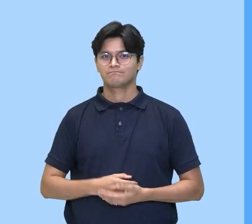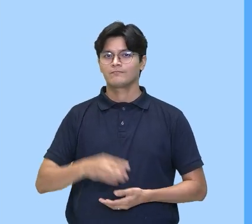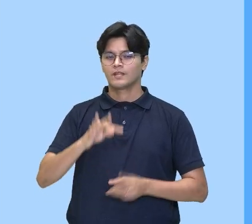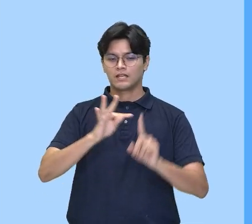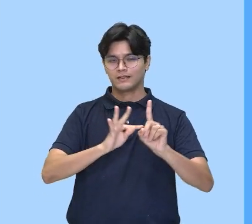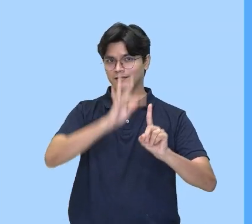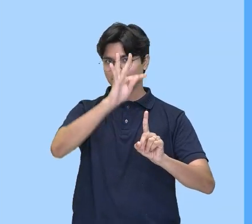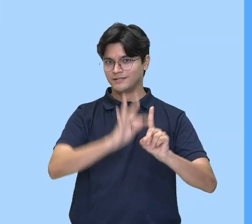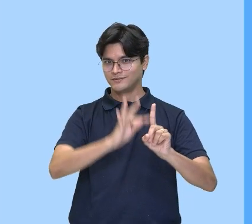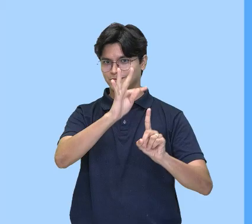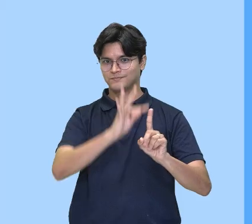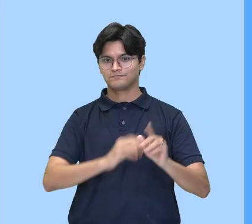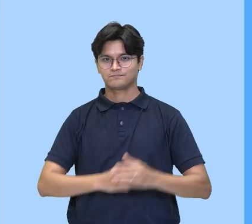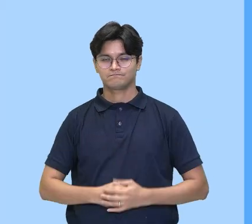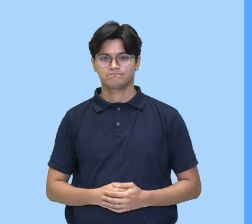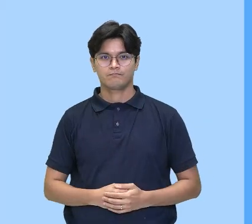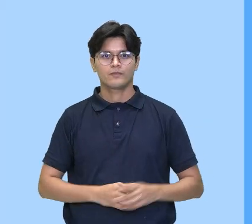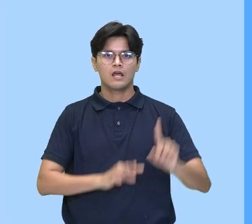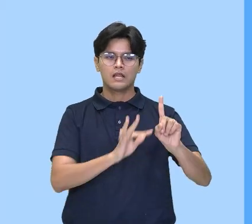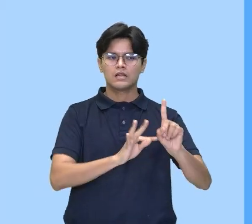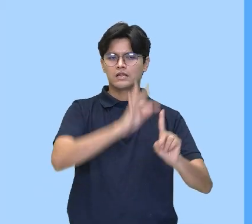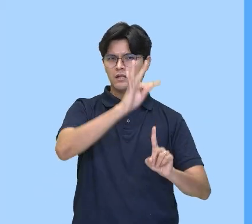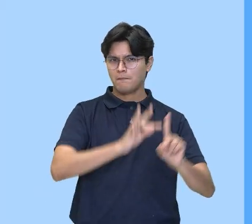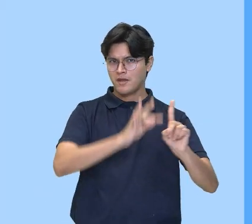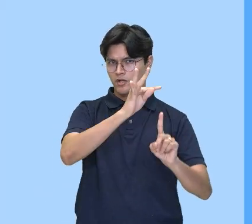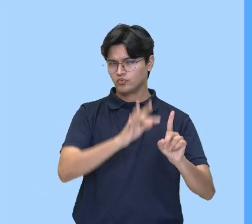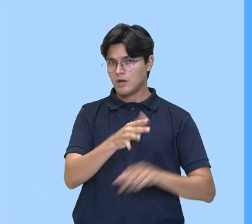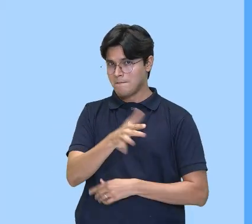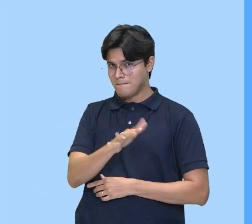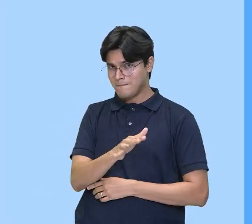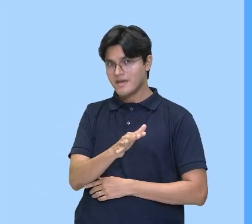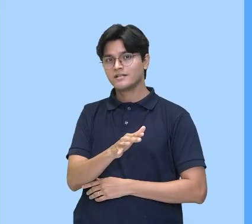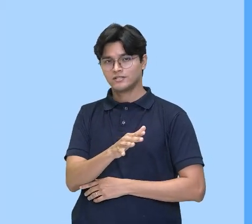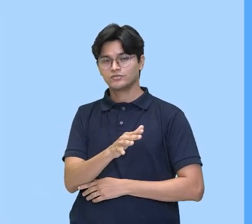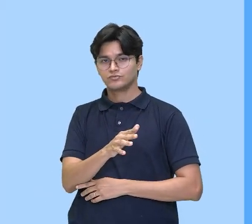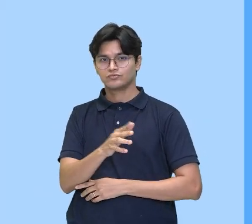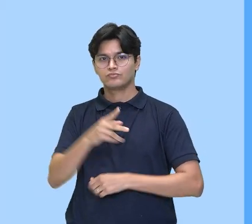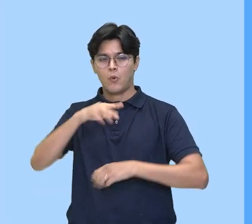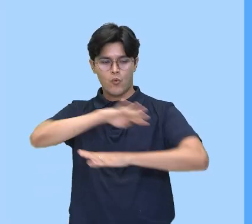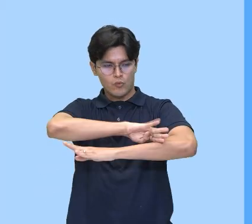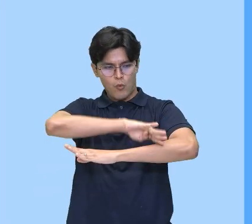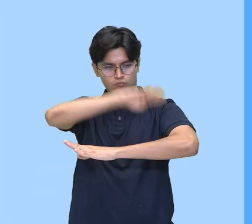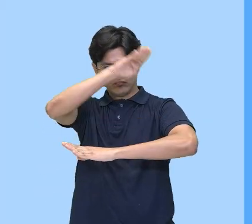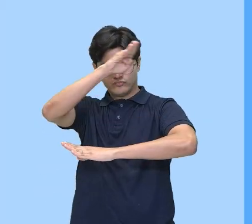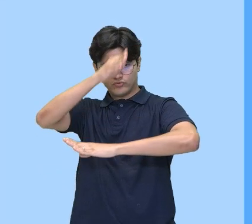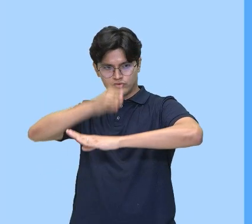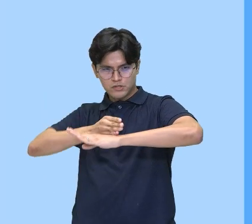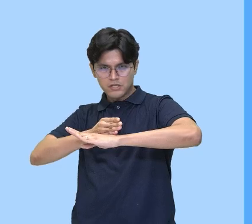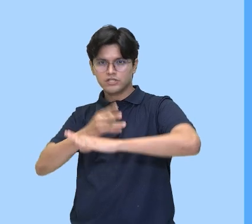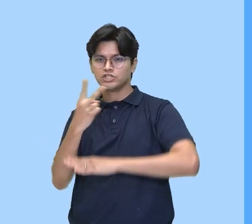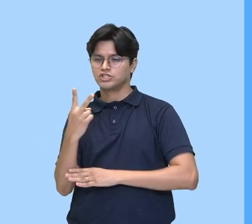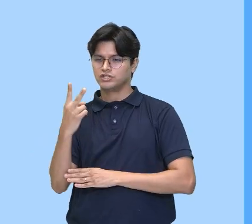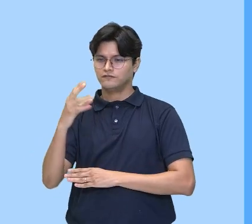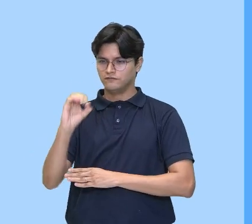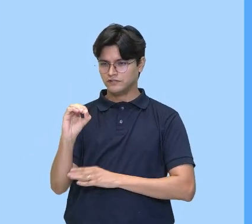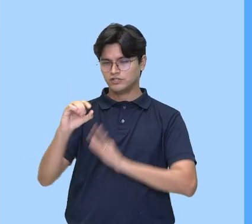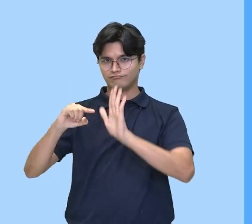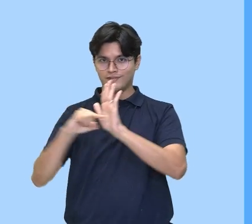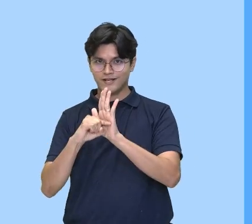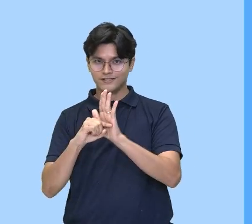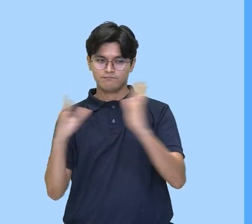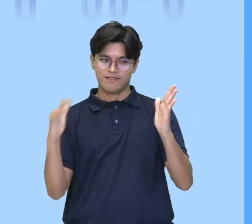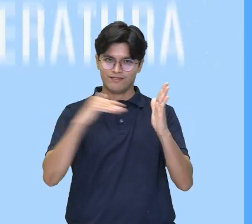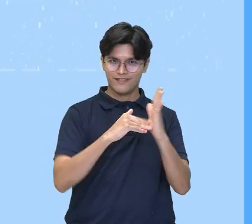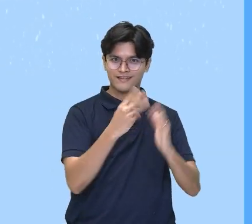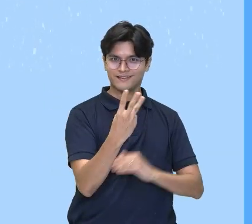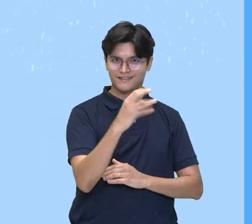Temperatura. As temperaturas médias no Monte Everest variam de 20 graus negativos a 30 graus